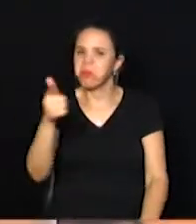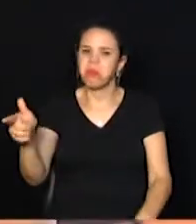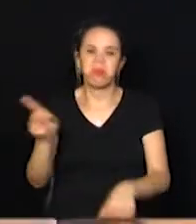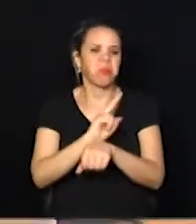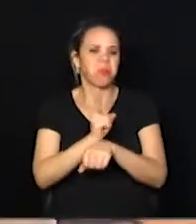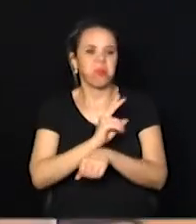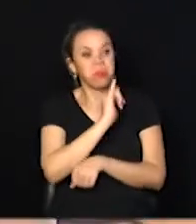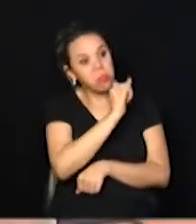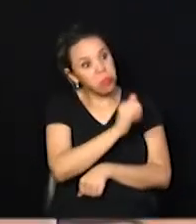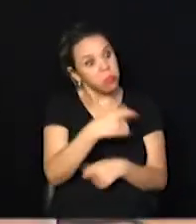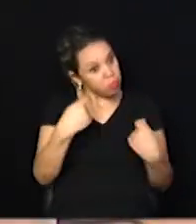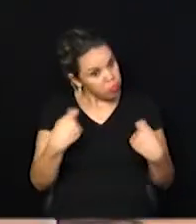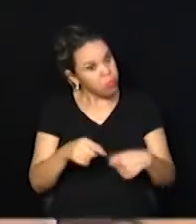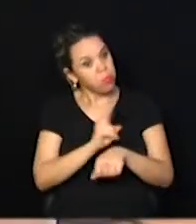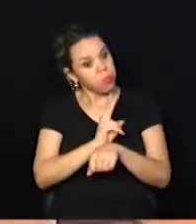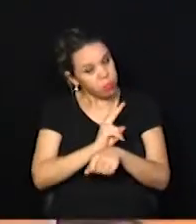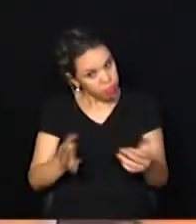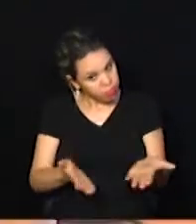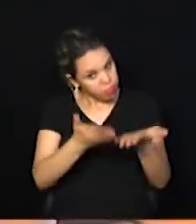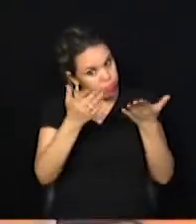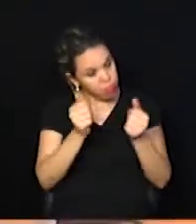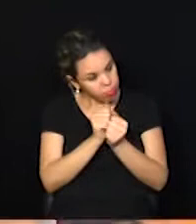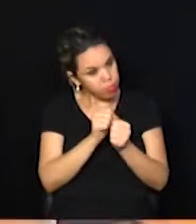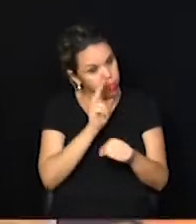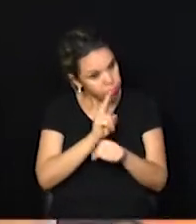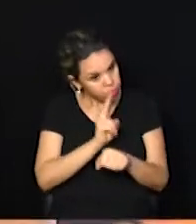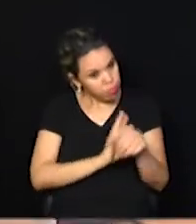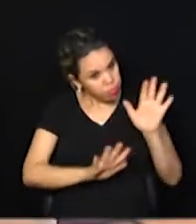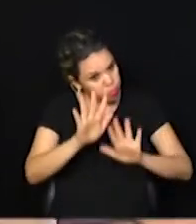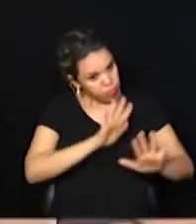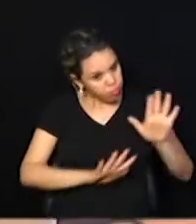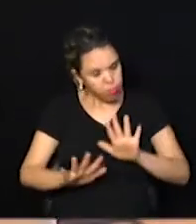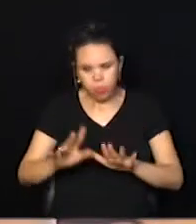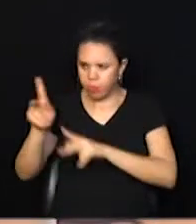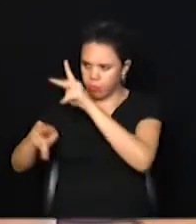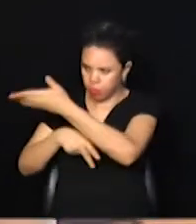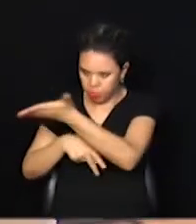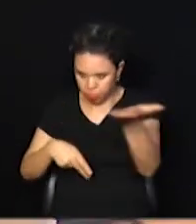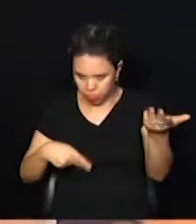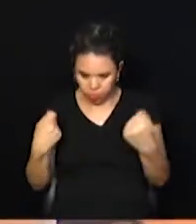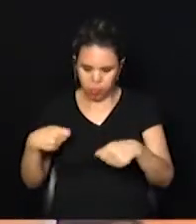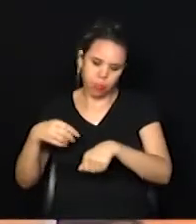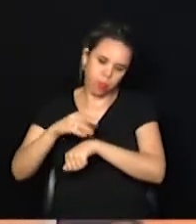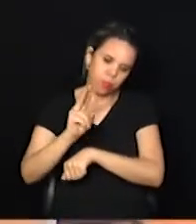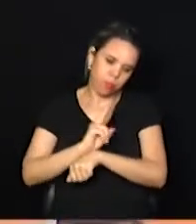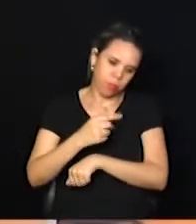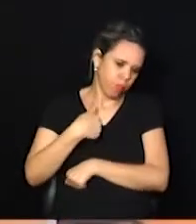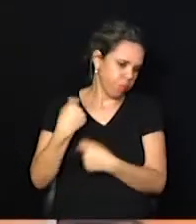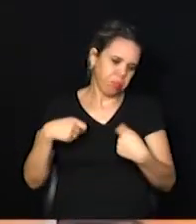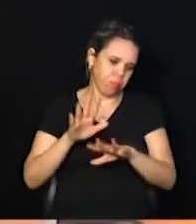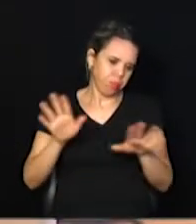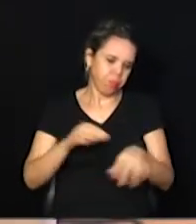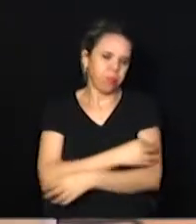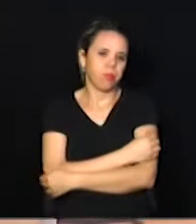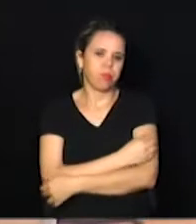dizia a ele, prefeito, você precisa se cuidar. E ele dizia, o povo precisa de segurança. Eu não. Eu